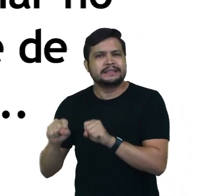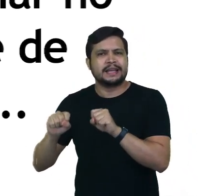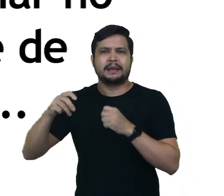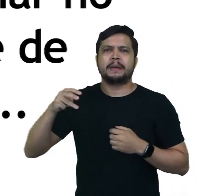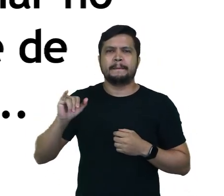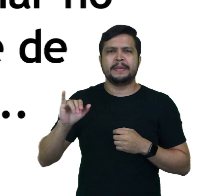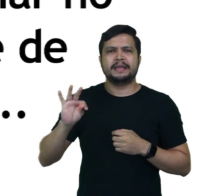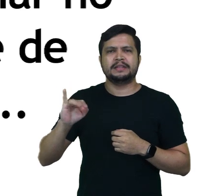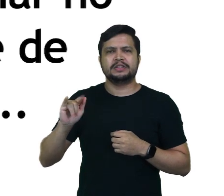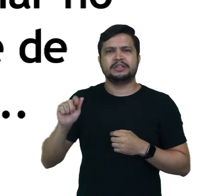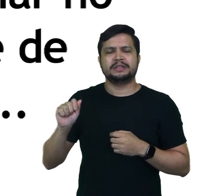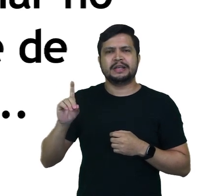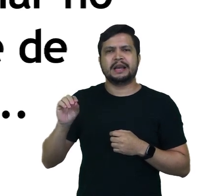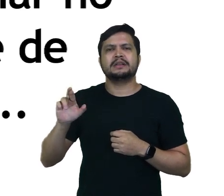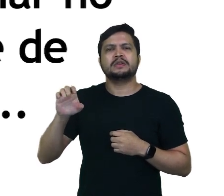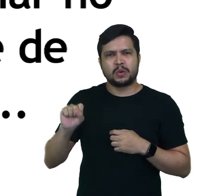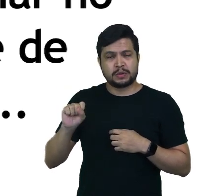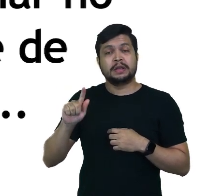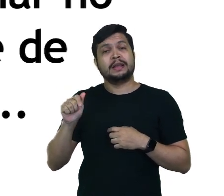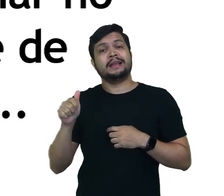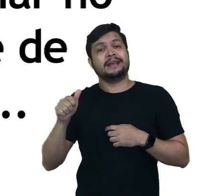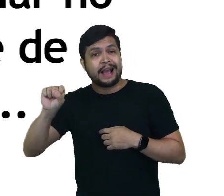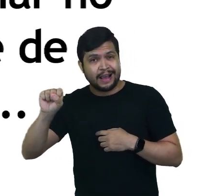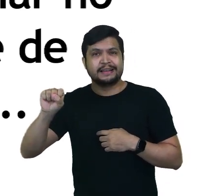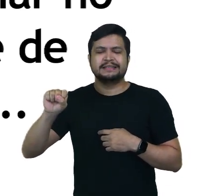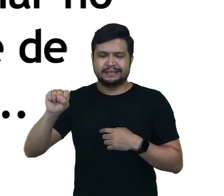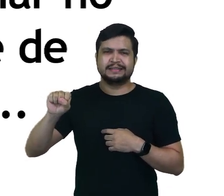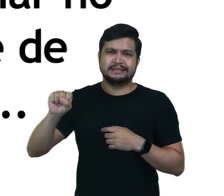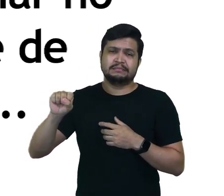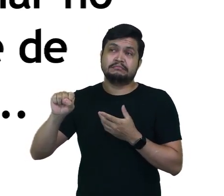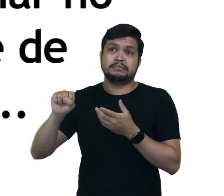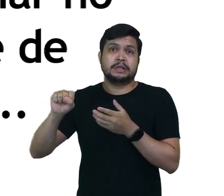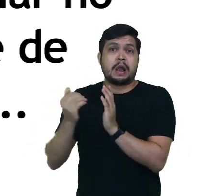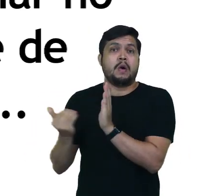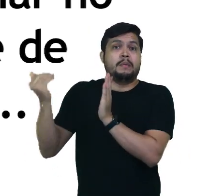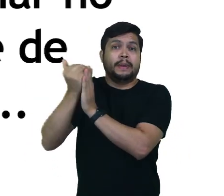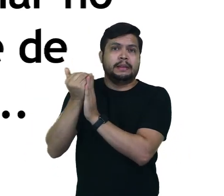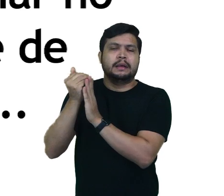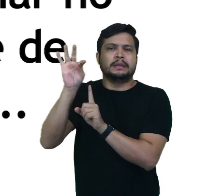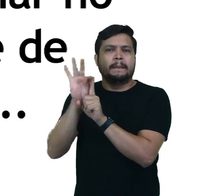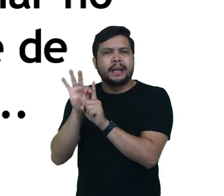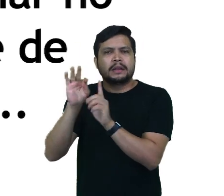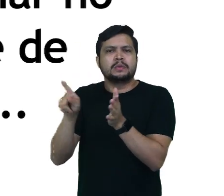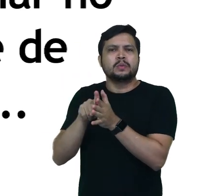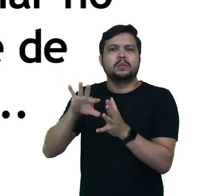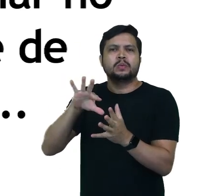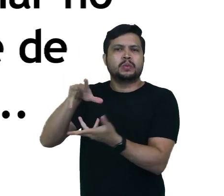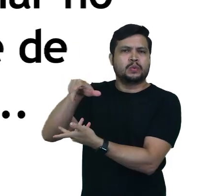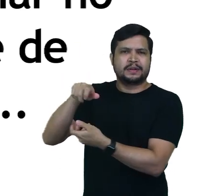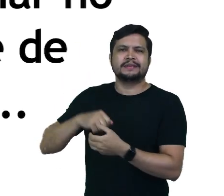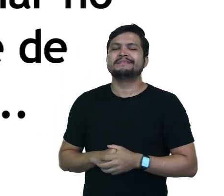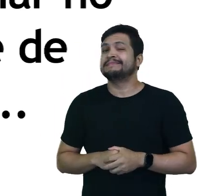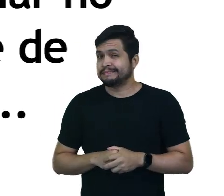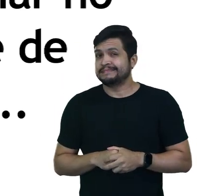Sistemas mitigadores de gás de efeito estufa. Enquanto os outros ainda estão procurando, a gente já tem dados que mostram